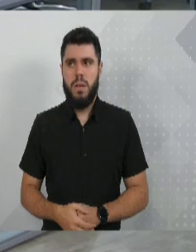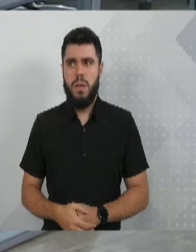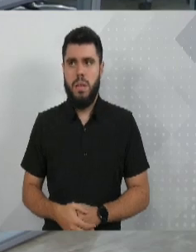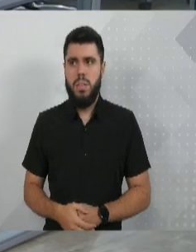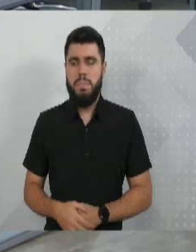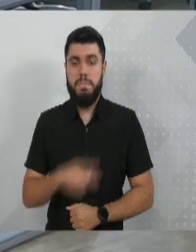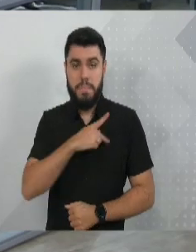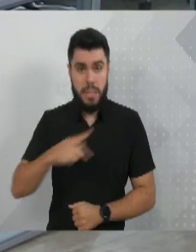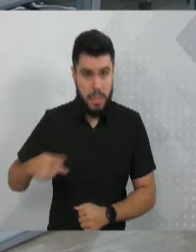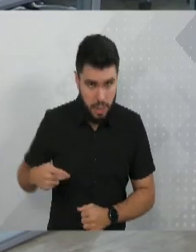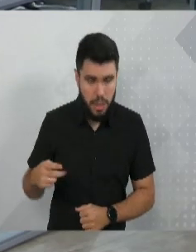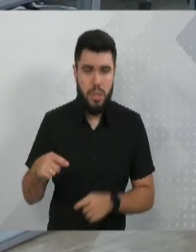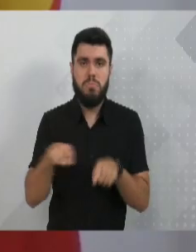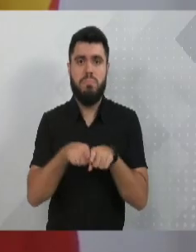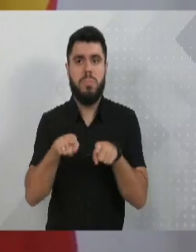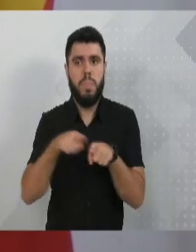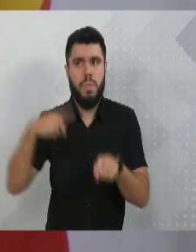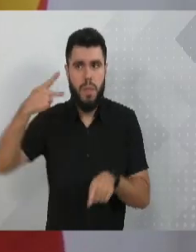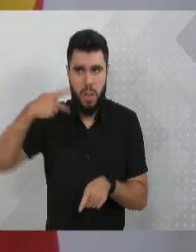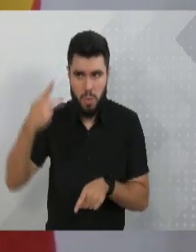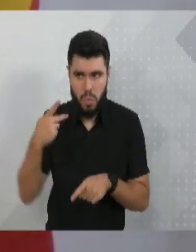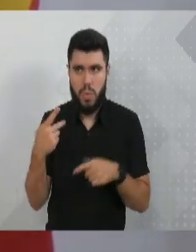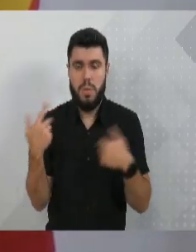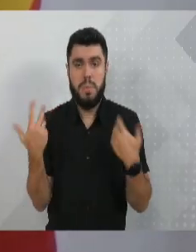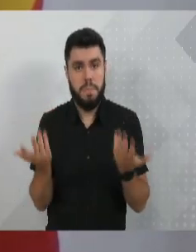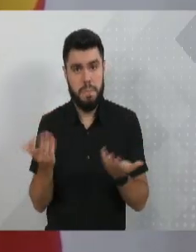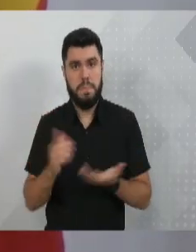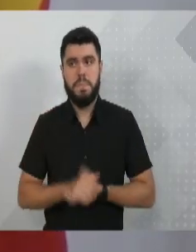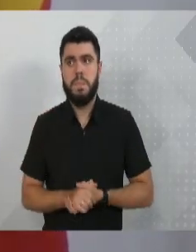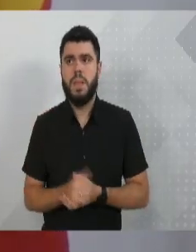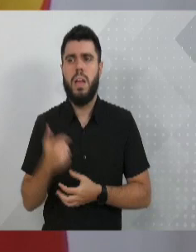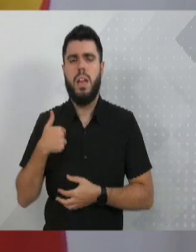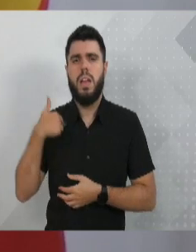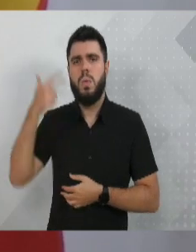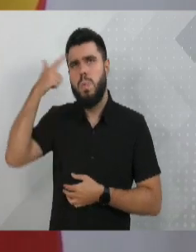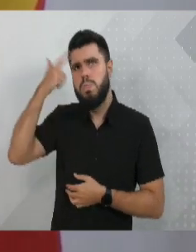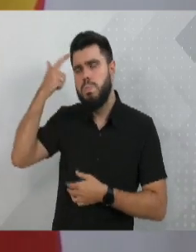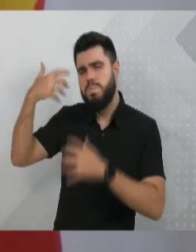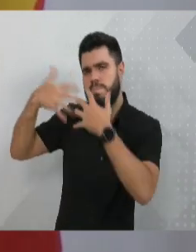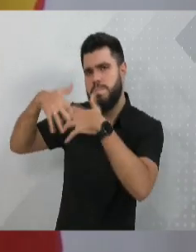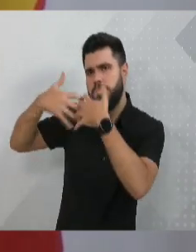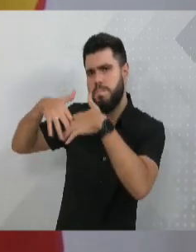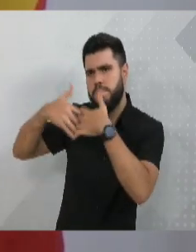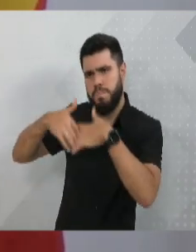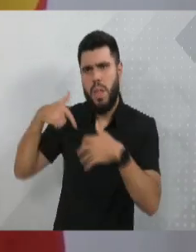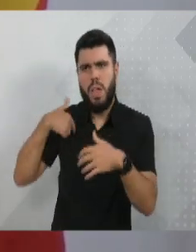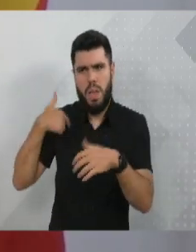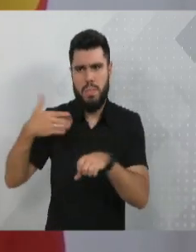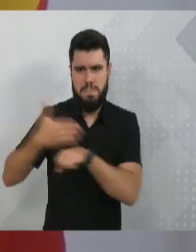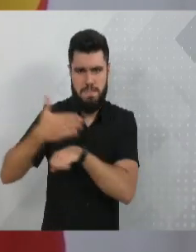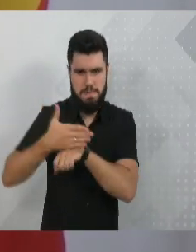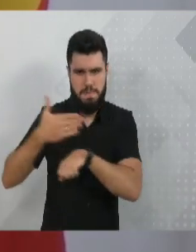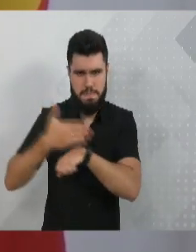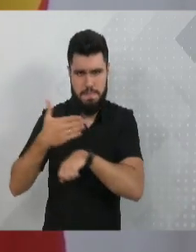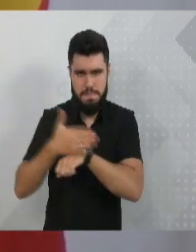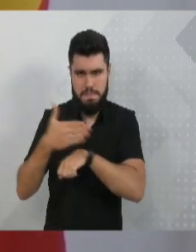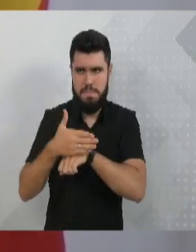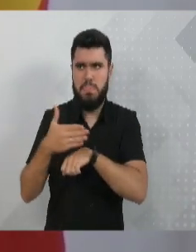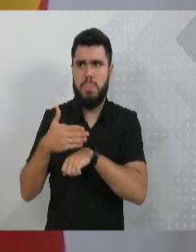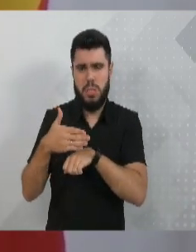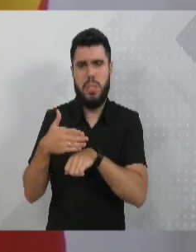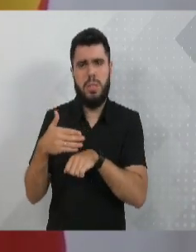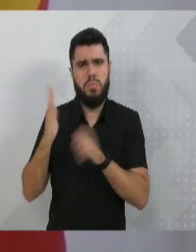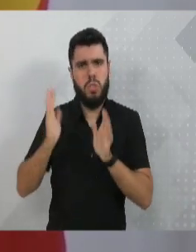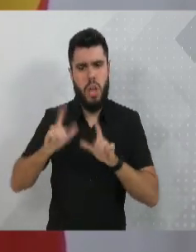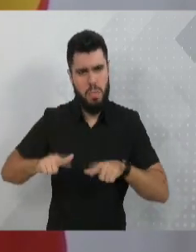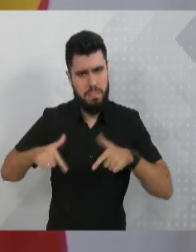Presidente, senhores vereadores, eu quero trazer aqui mais para refletirmos. Eu participei ativamente na